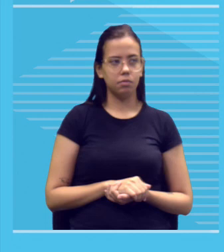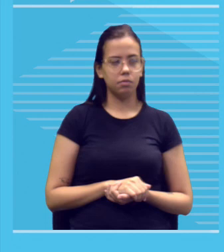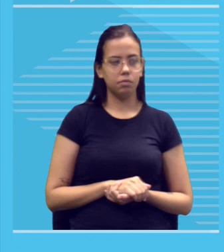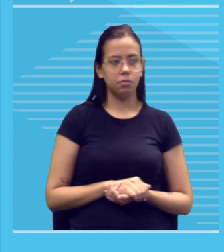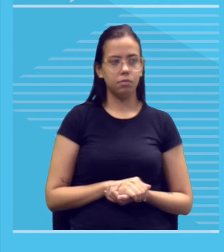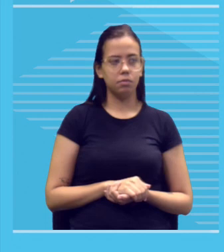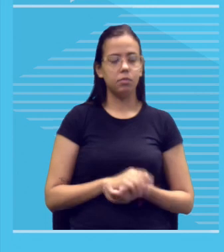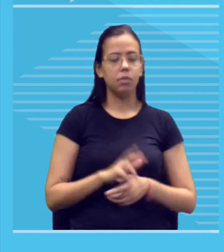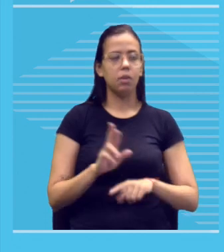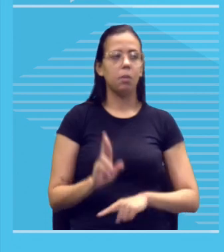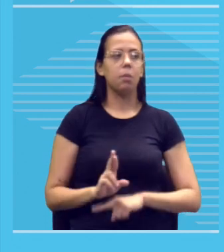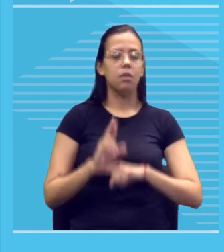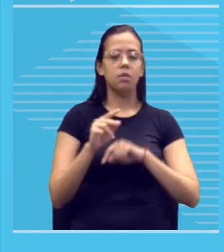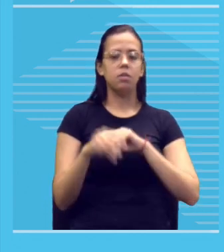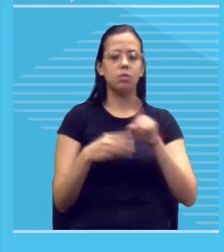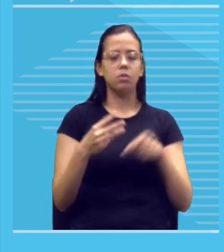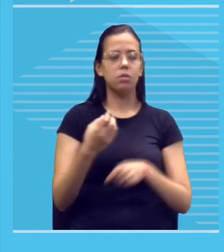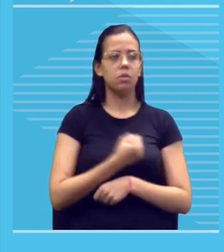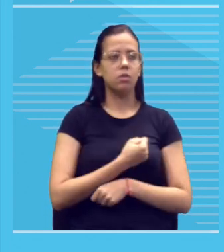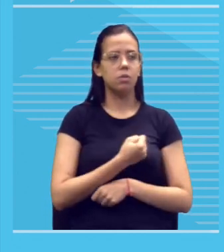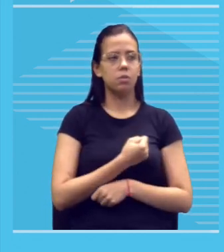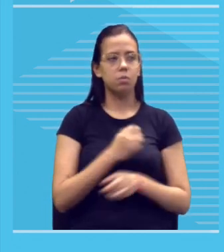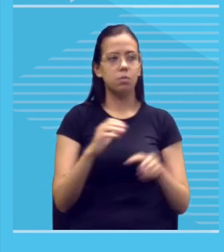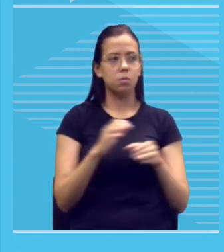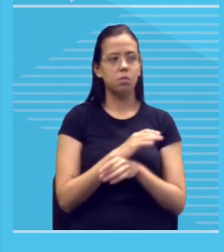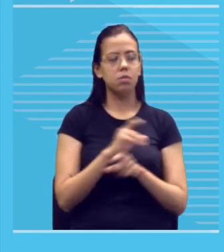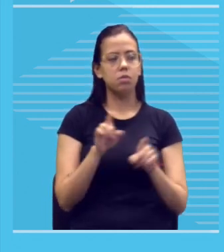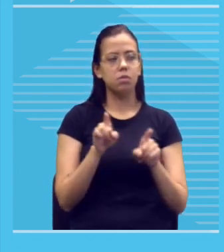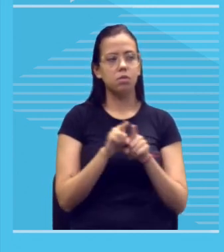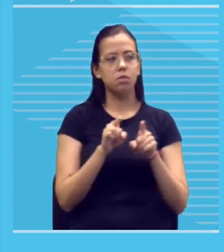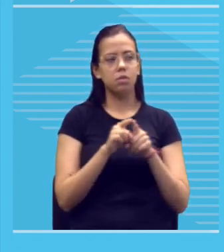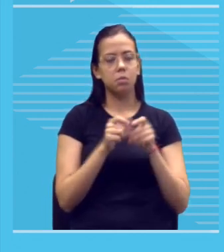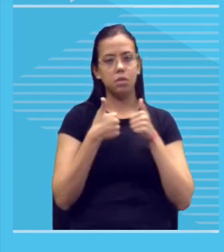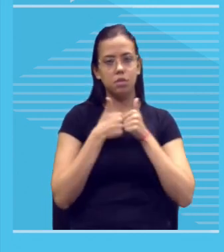a representação de três números inteiros e consecutivos